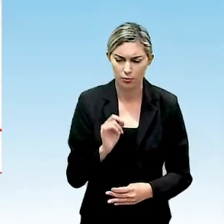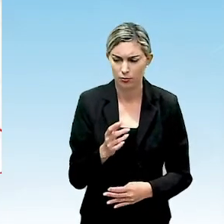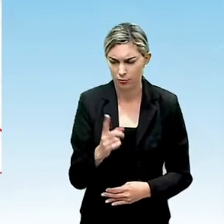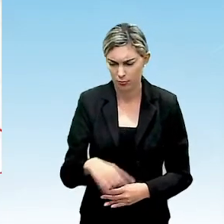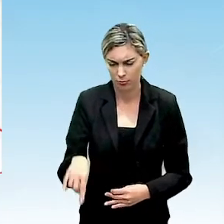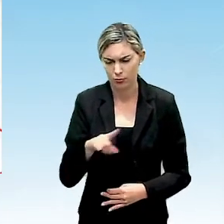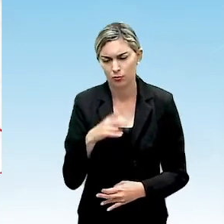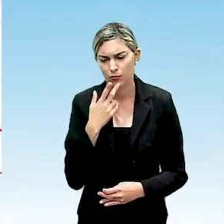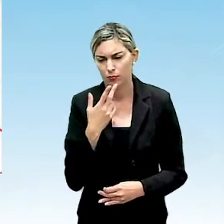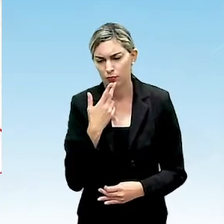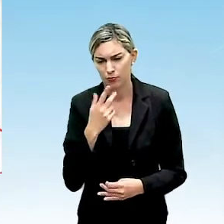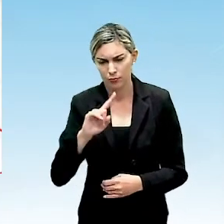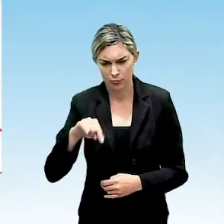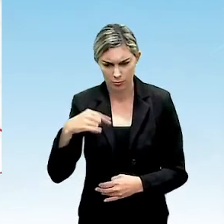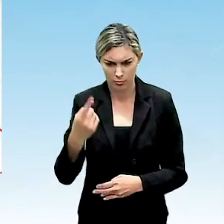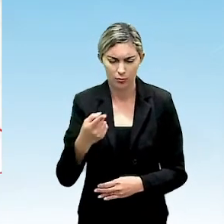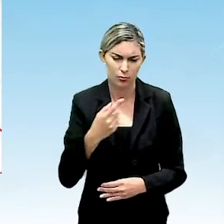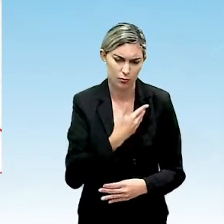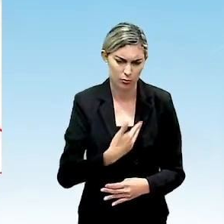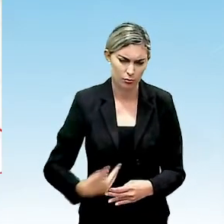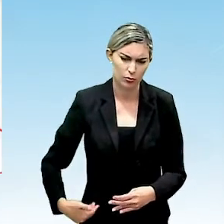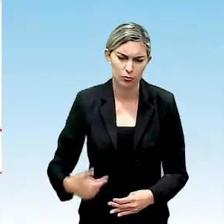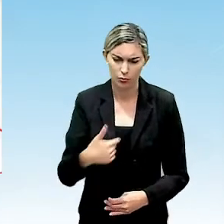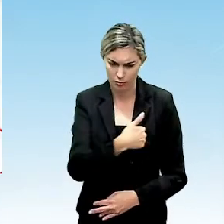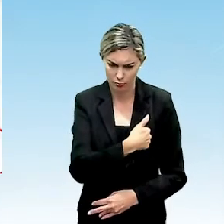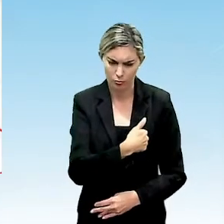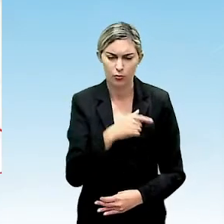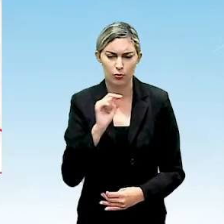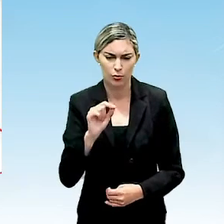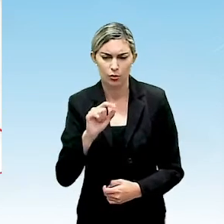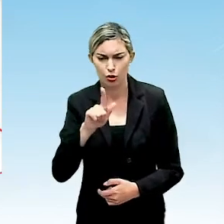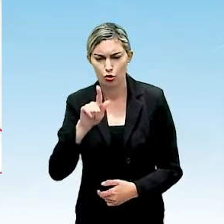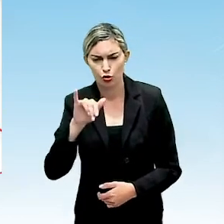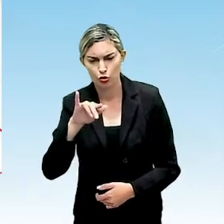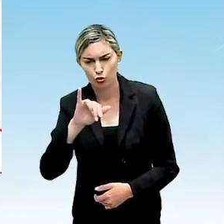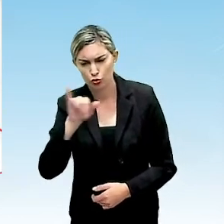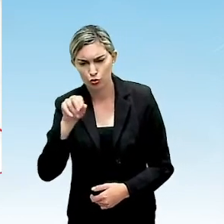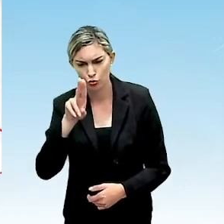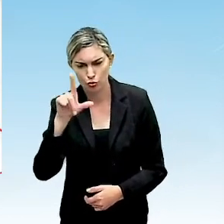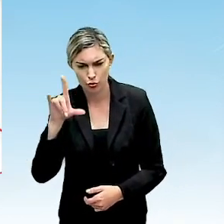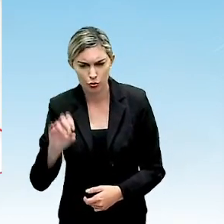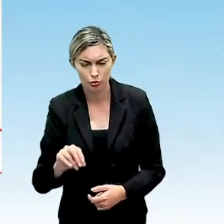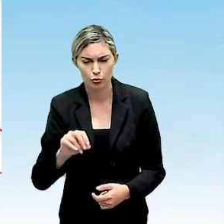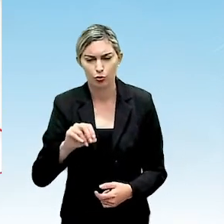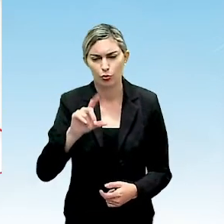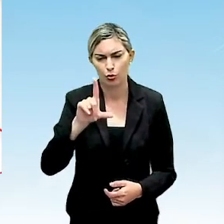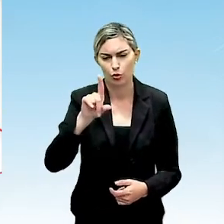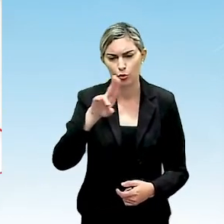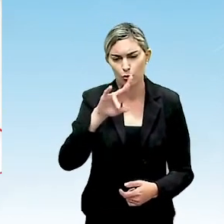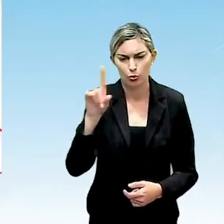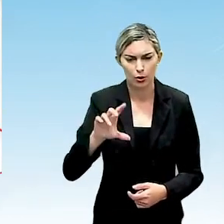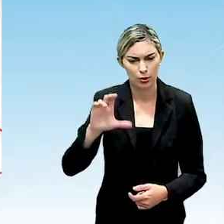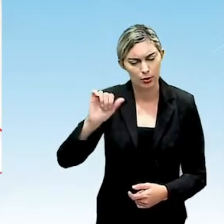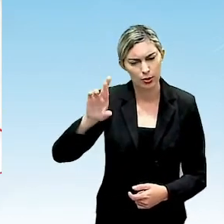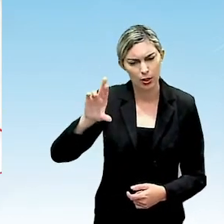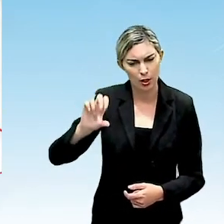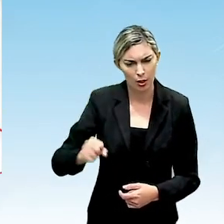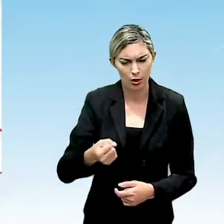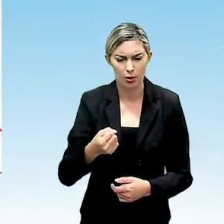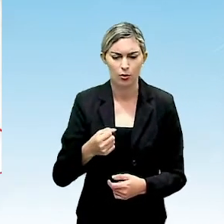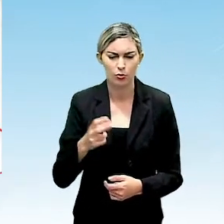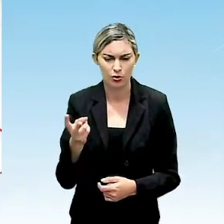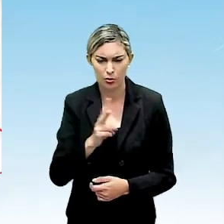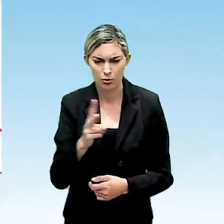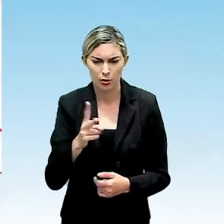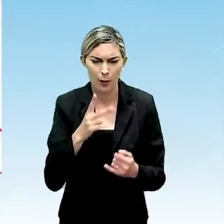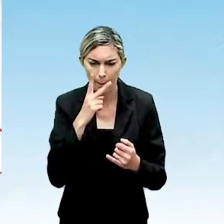vai falar depois, no início do governo de Vargas, quem vai ser o Júlio Prestes, ou Luiz Carlos Prestes, que mais tarde vai subir, vão parecer ser